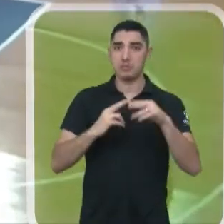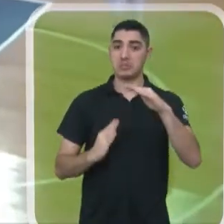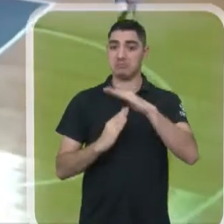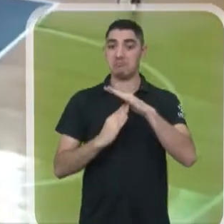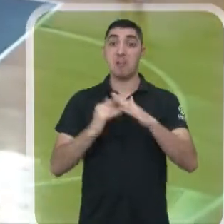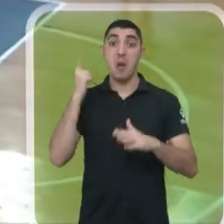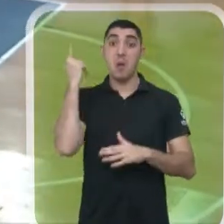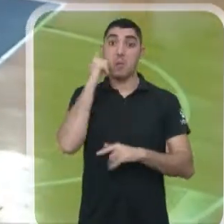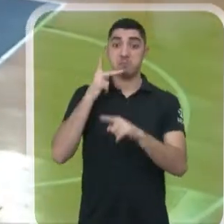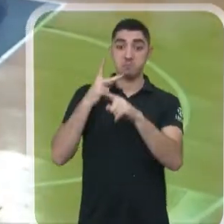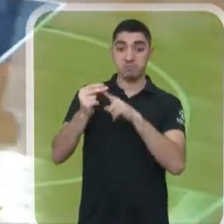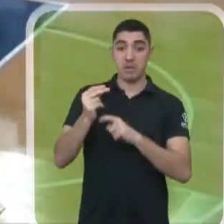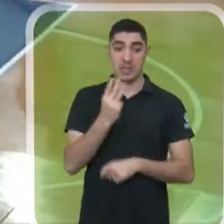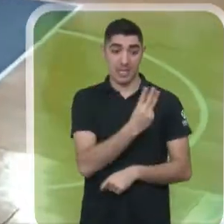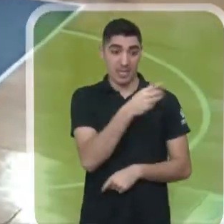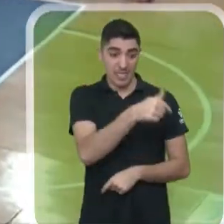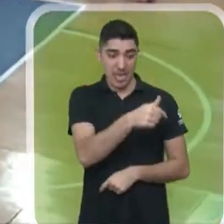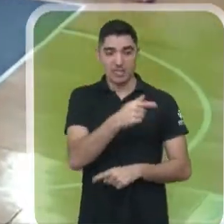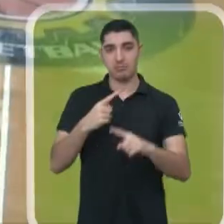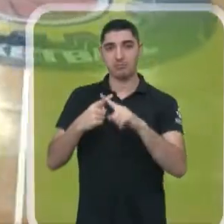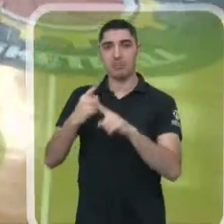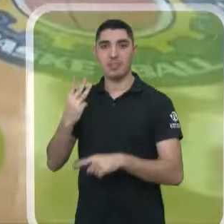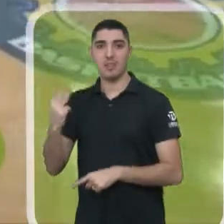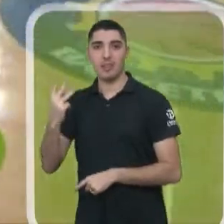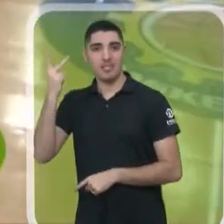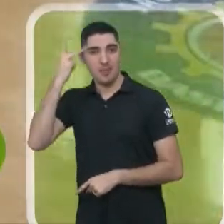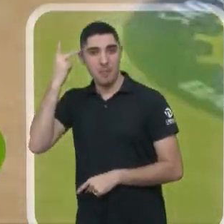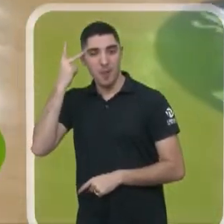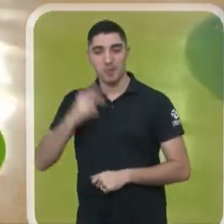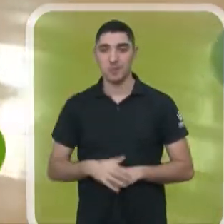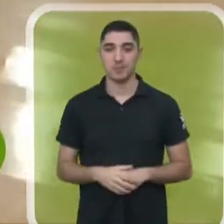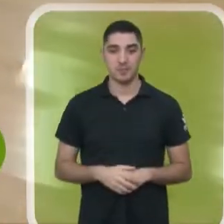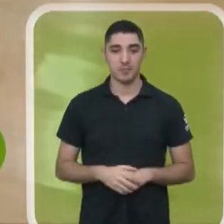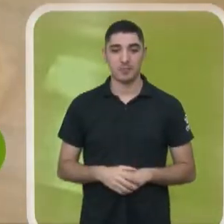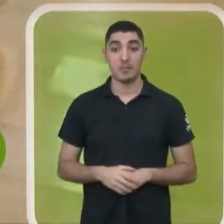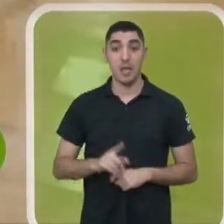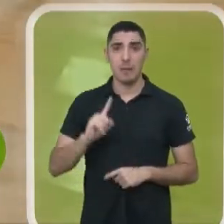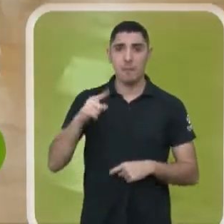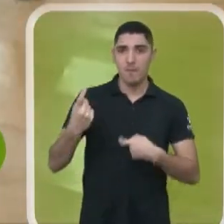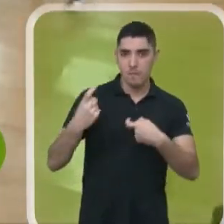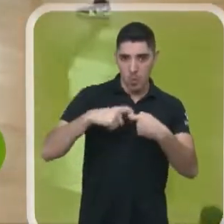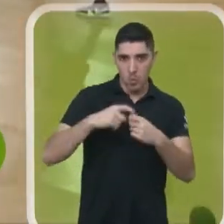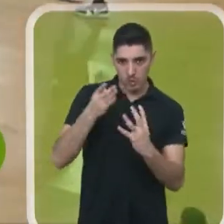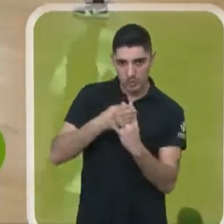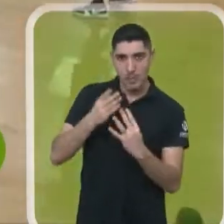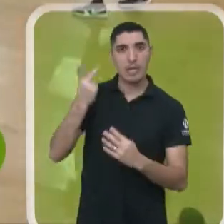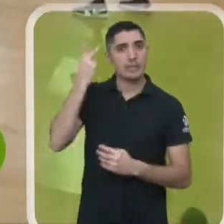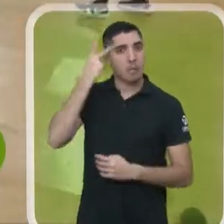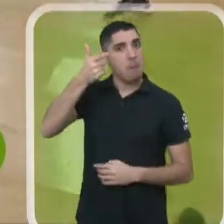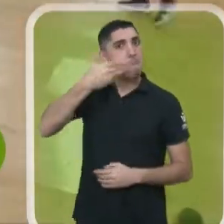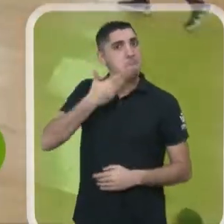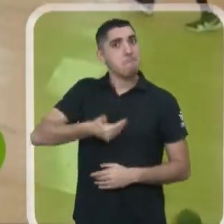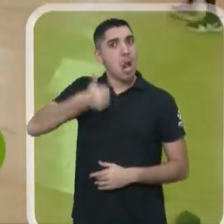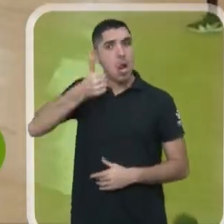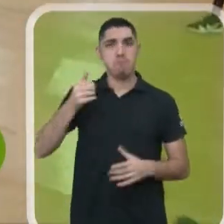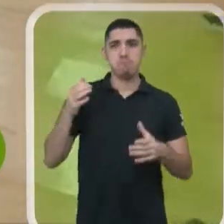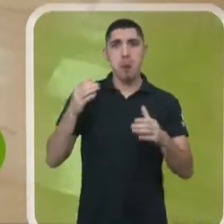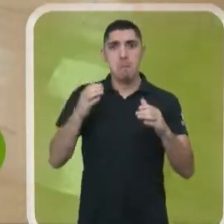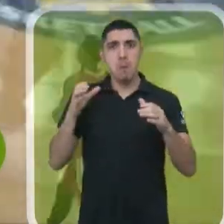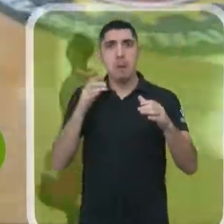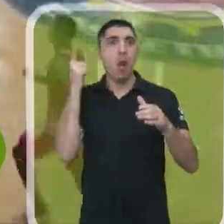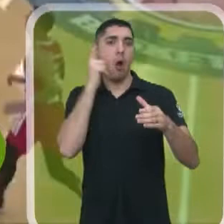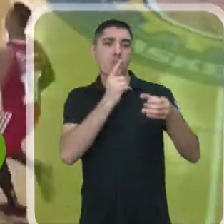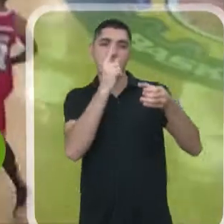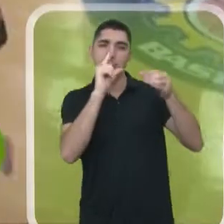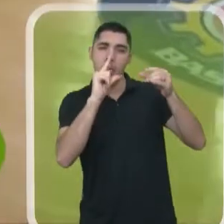intervalo vencendo por 37 a 33 na volta do intervalo o São Paulo voltou melhor e foi tirando a vantagem do São